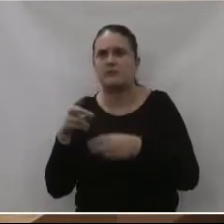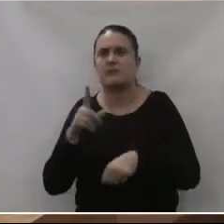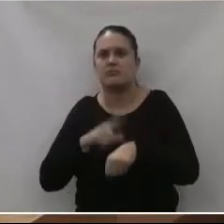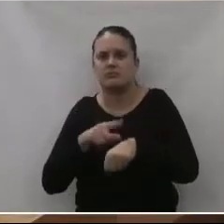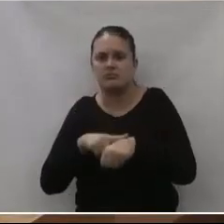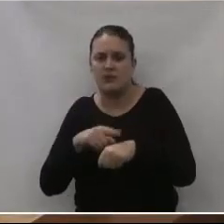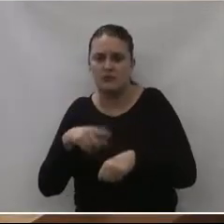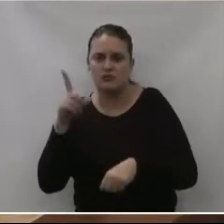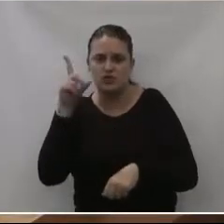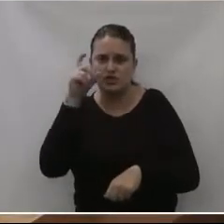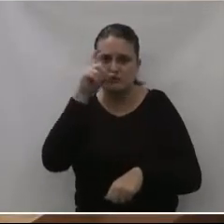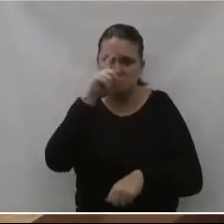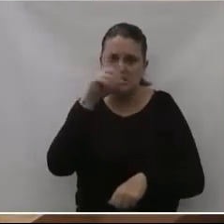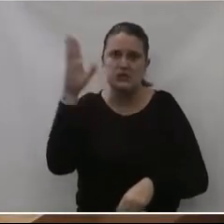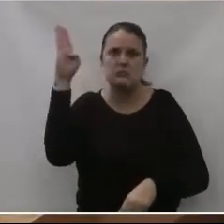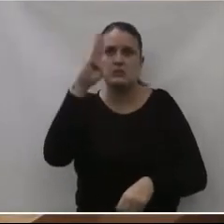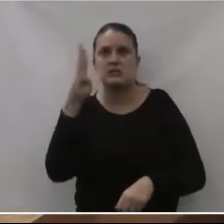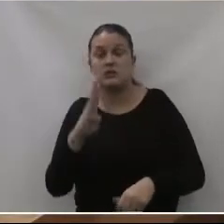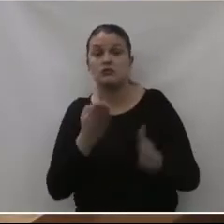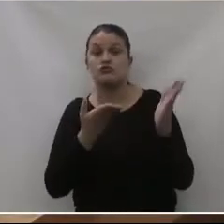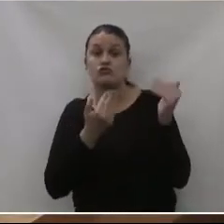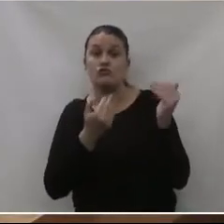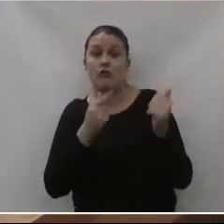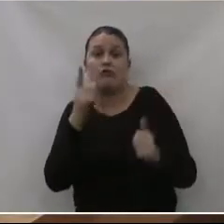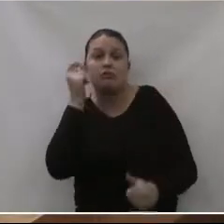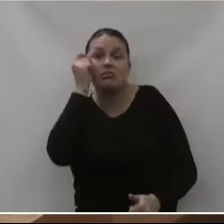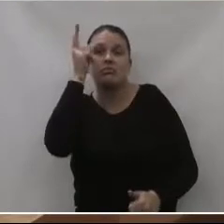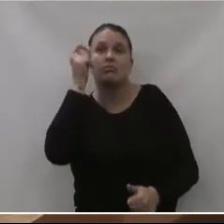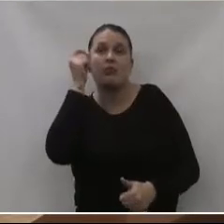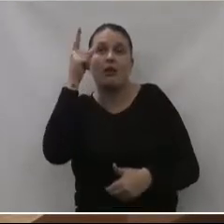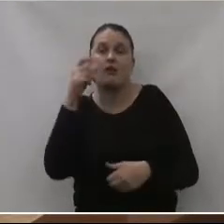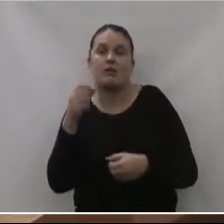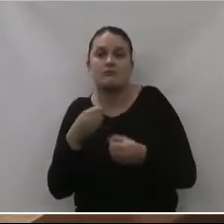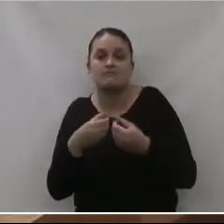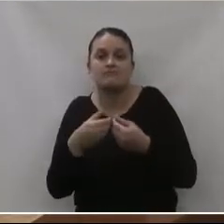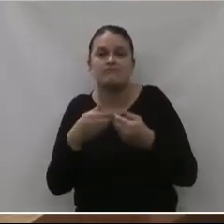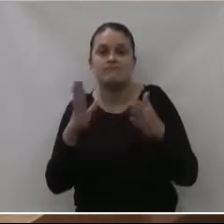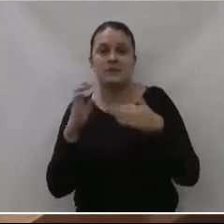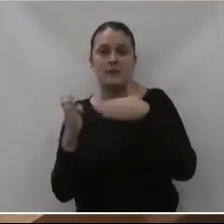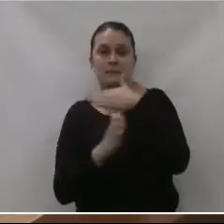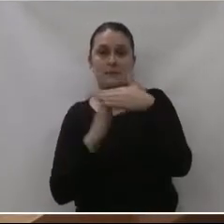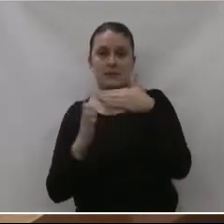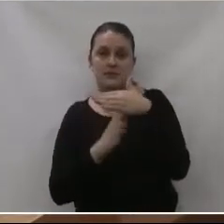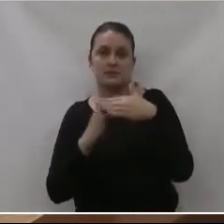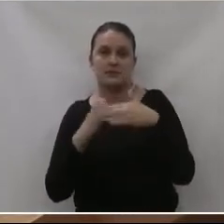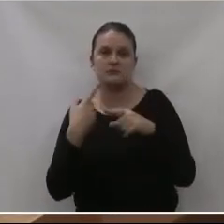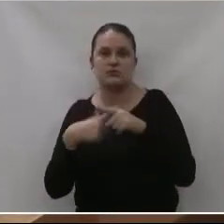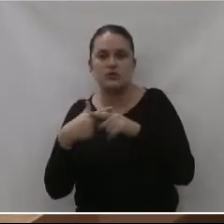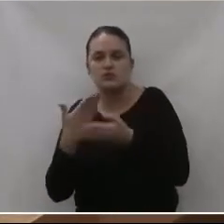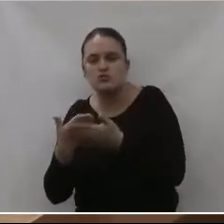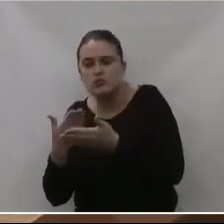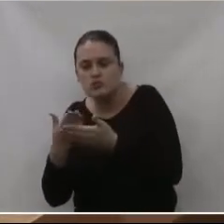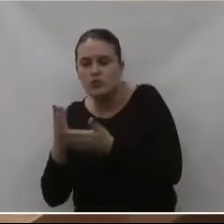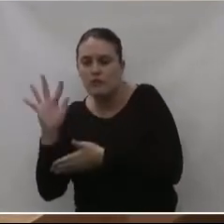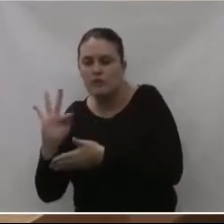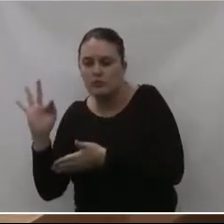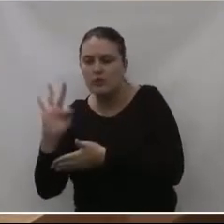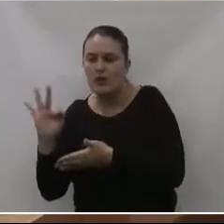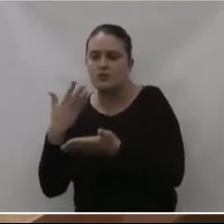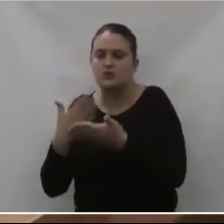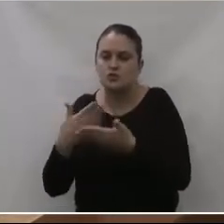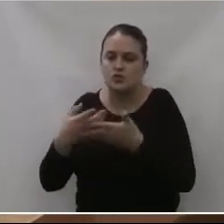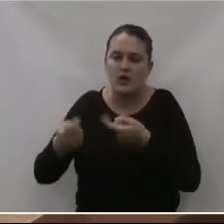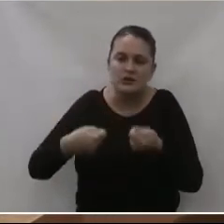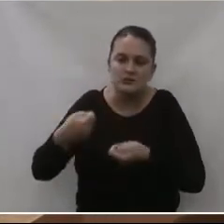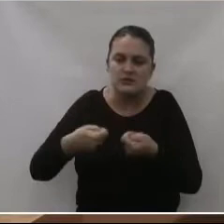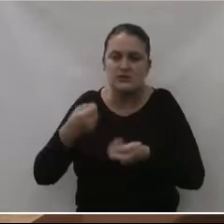de crise do Brasil, jovens empreendedores que buscaram conhecimento nas entidades, nas faculdades daqui, um é